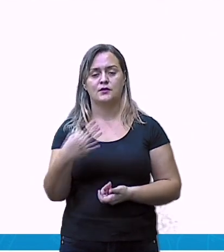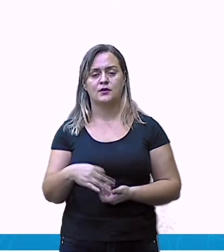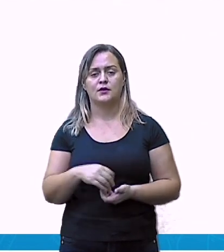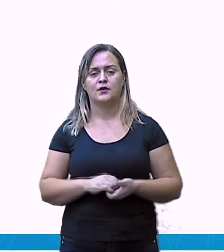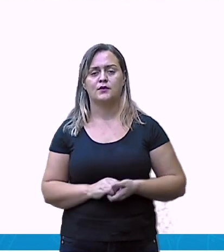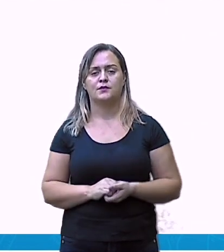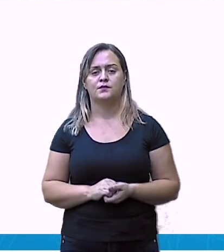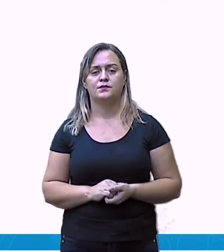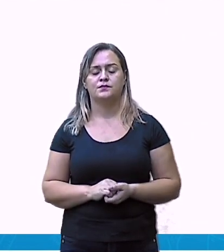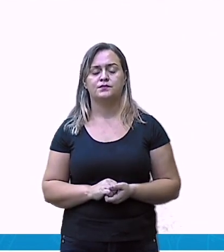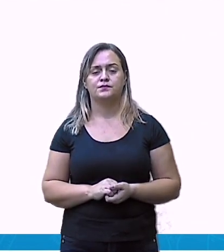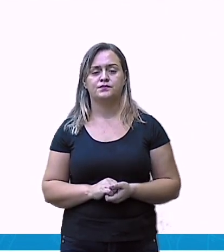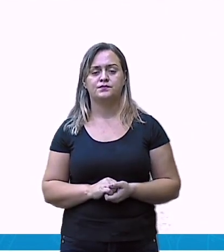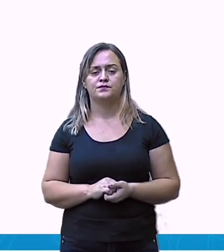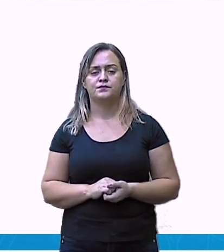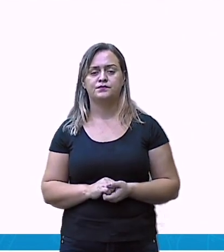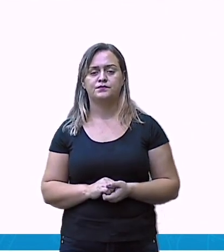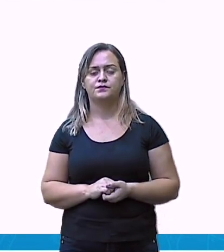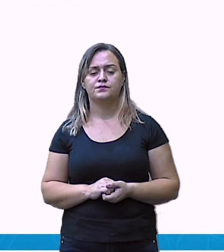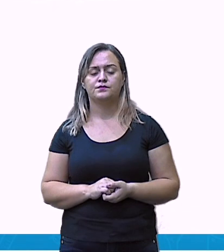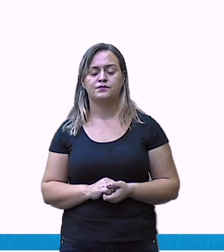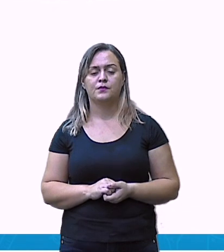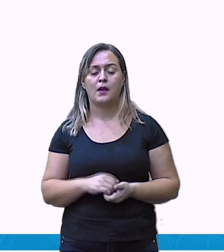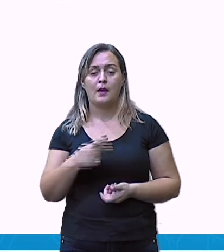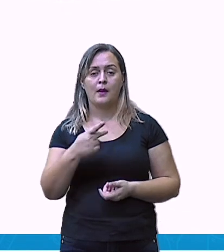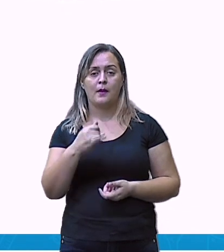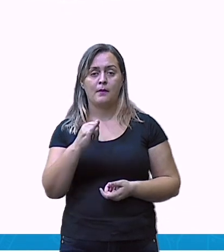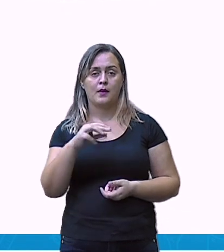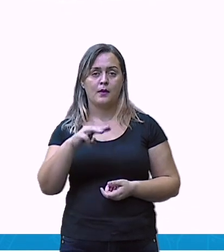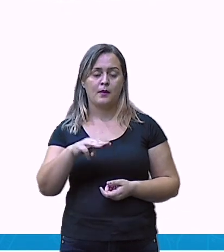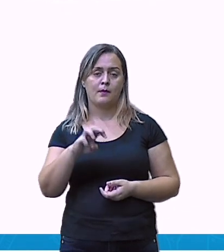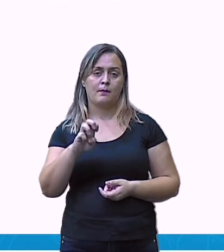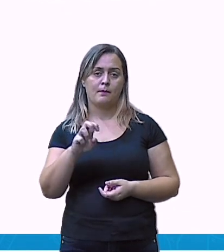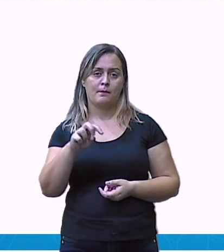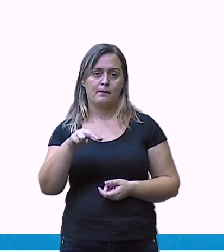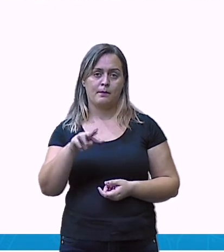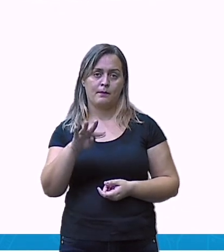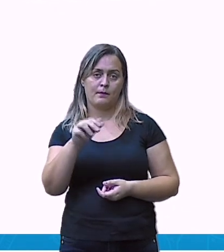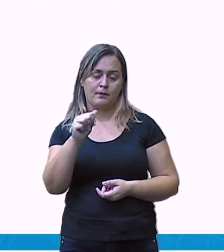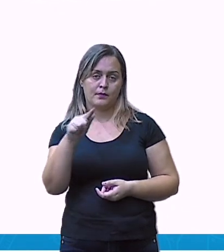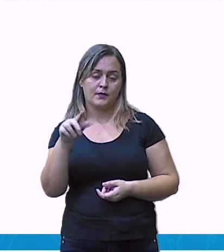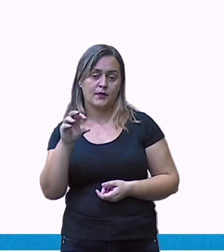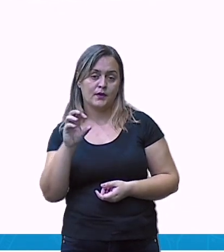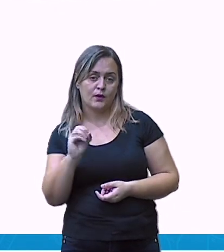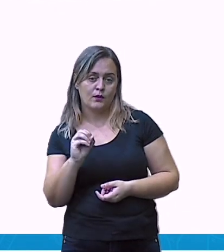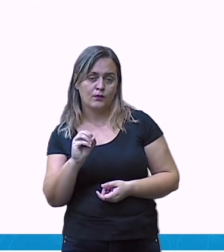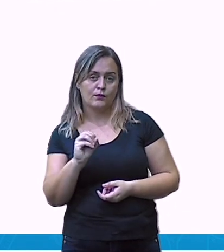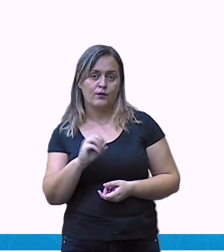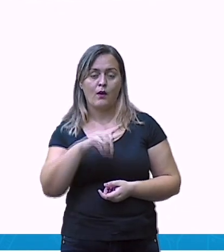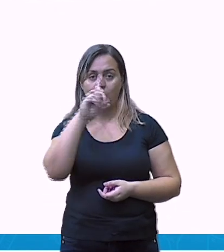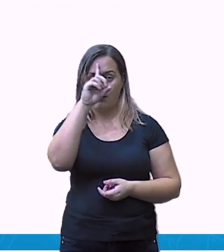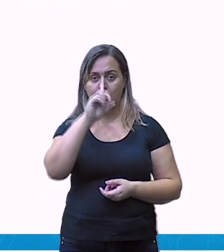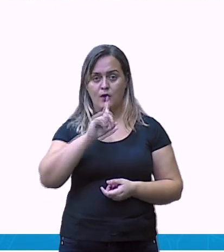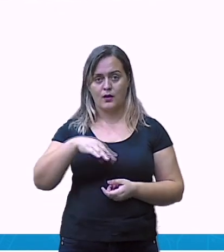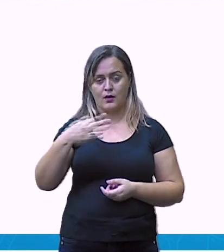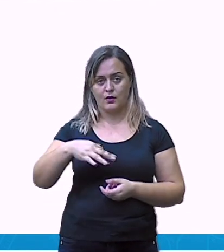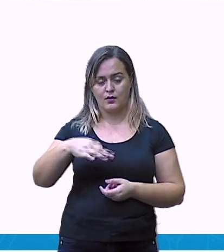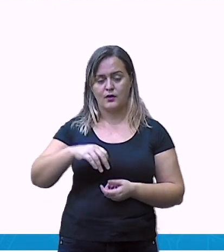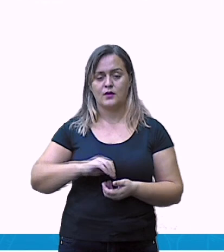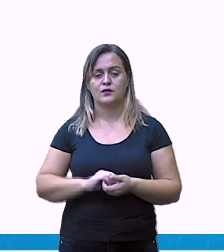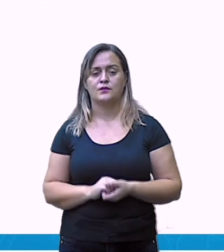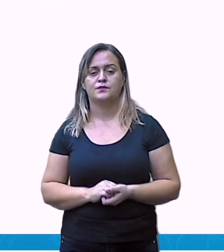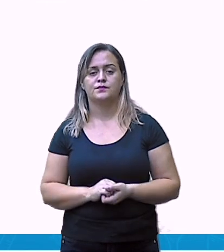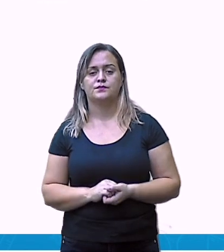que é o chuchu. O pimentão, amarelo. E o tomate é um rosinha. Deixa eu ver se